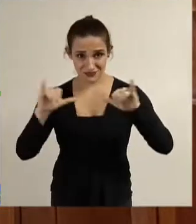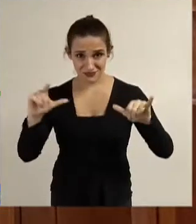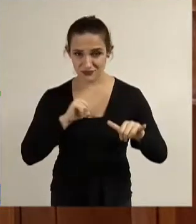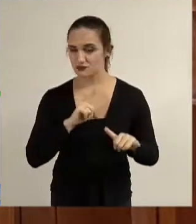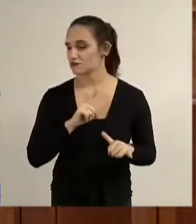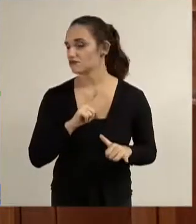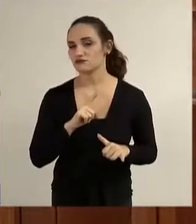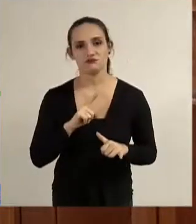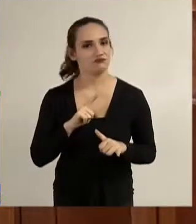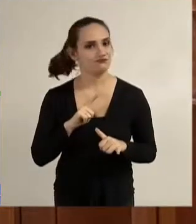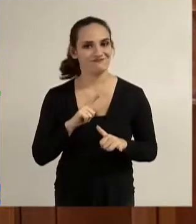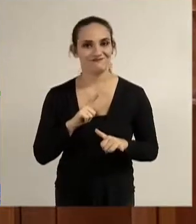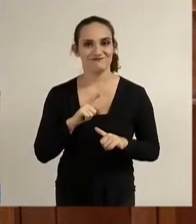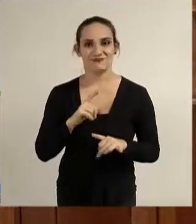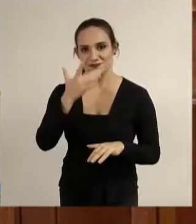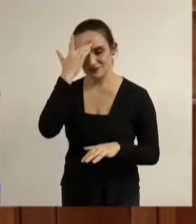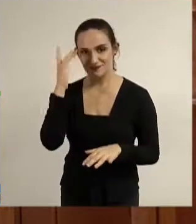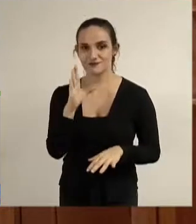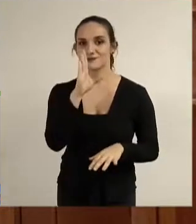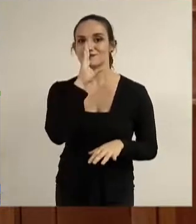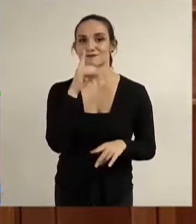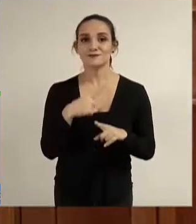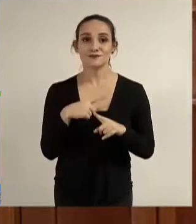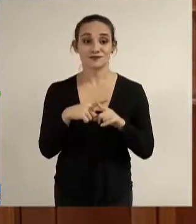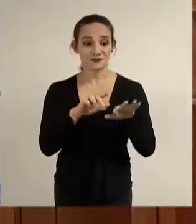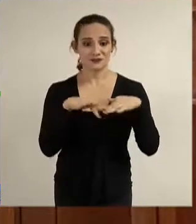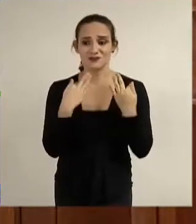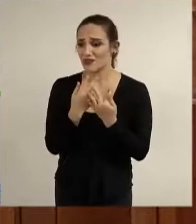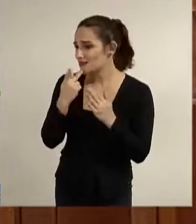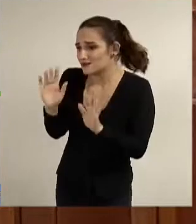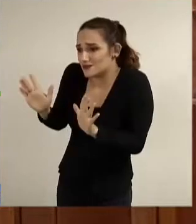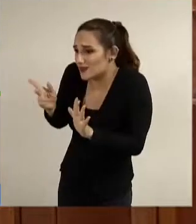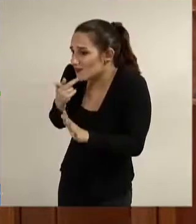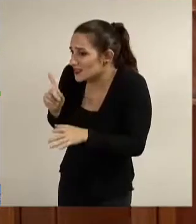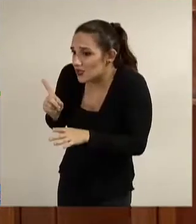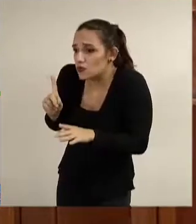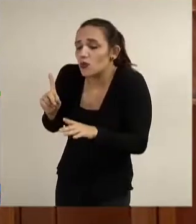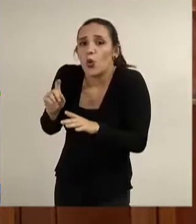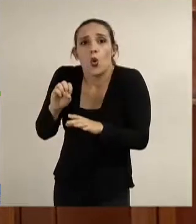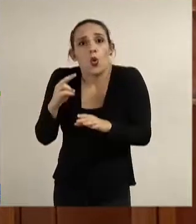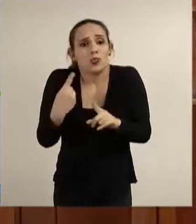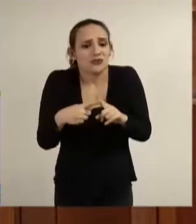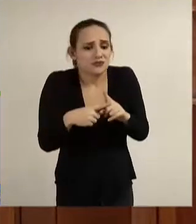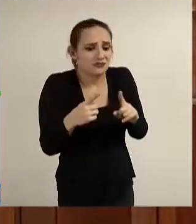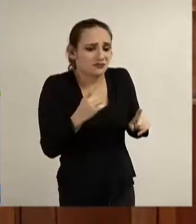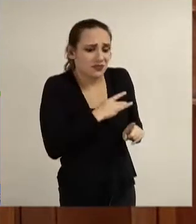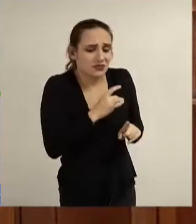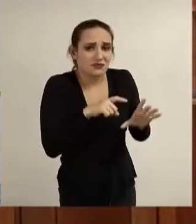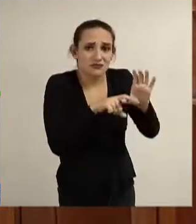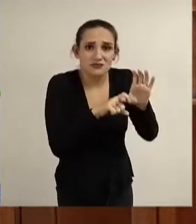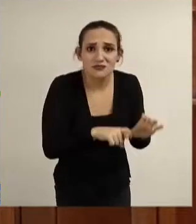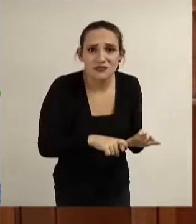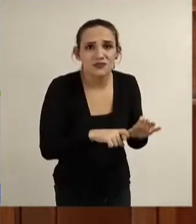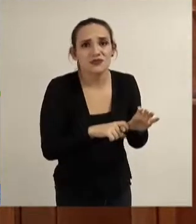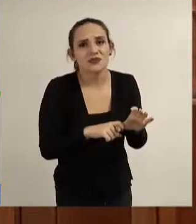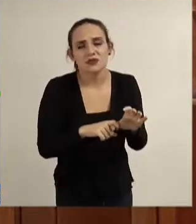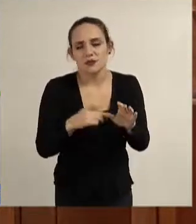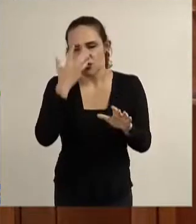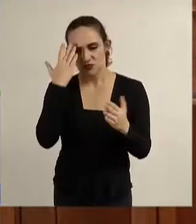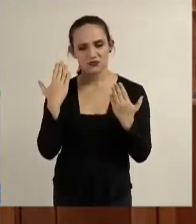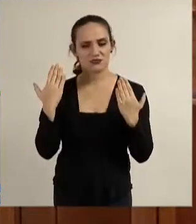Essa escolha de não denunciar vem da pressão da própria família, dependência econômica, desconfiança da palavra da vítima e